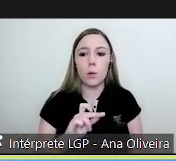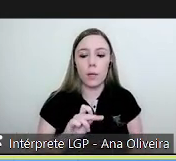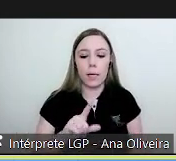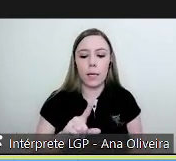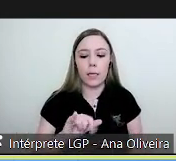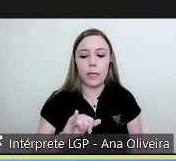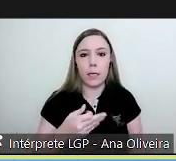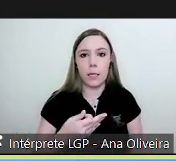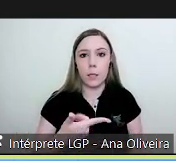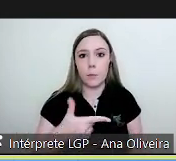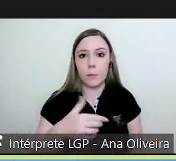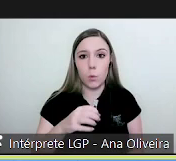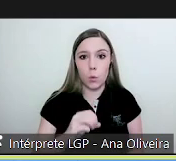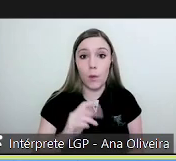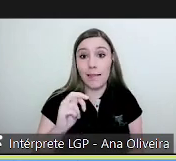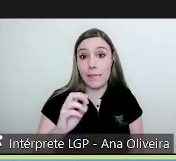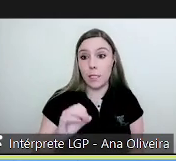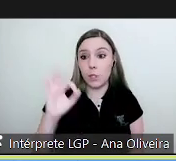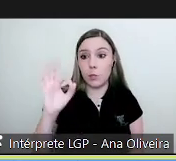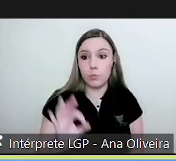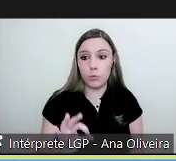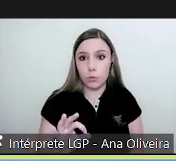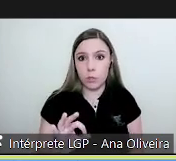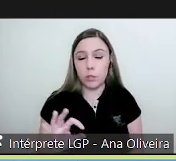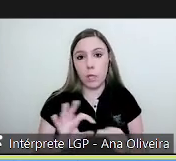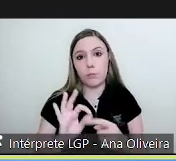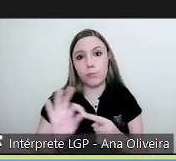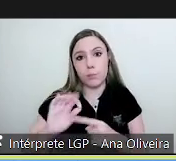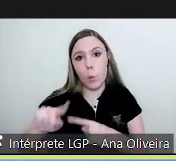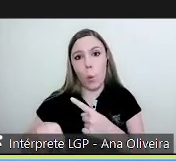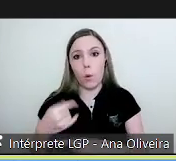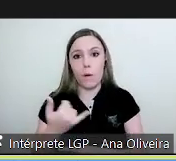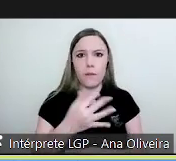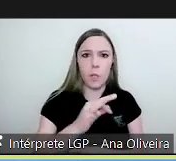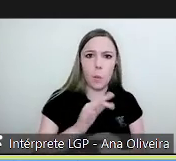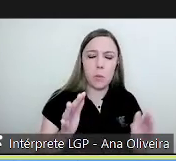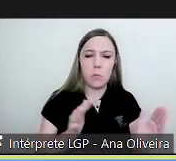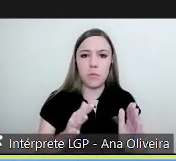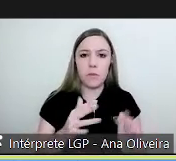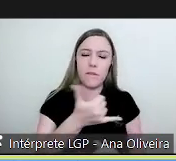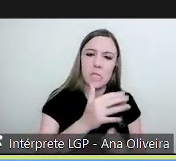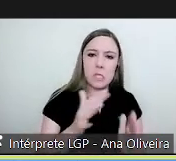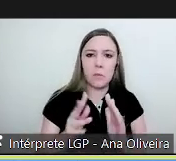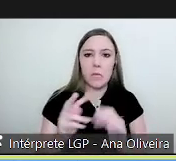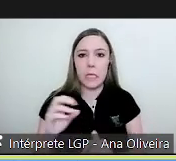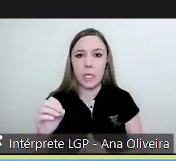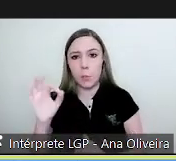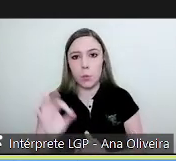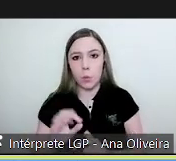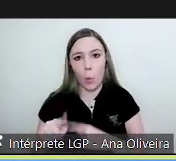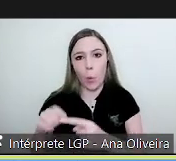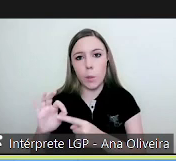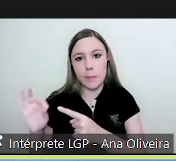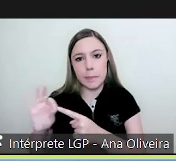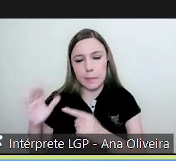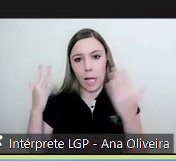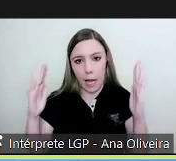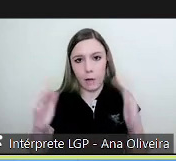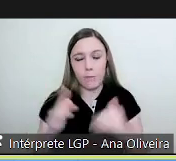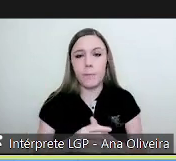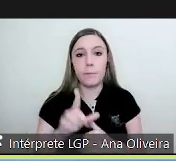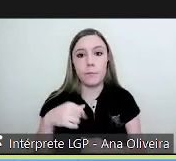de 30% de outras espécies, entre 24 e 30, entre 25% e 30% de outras espécies. E somos